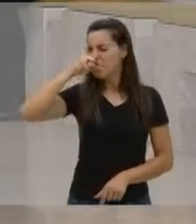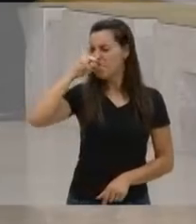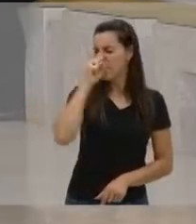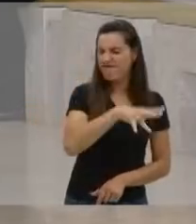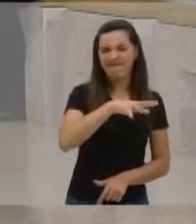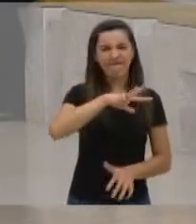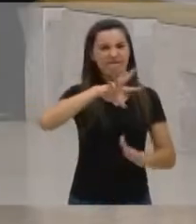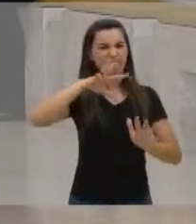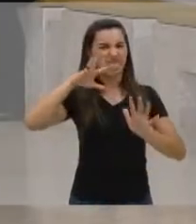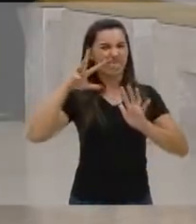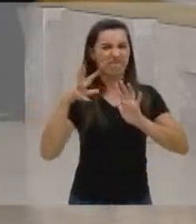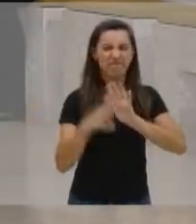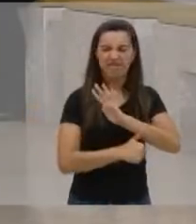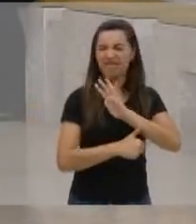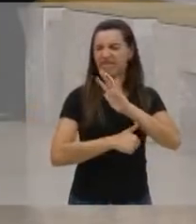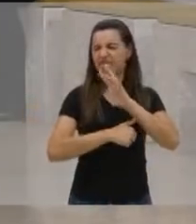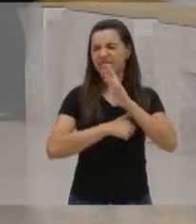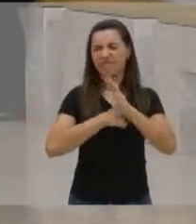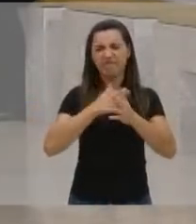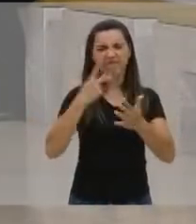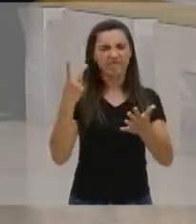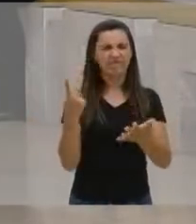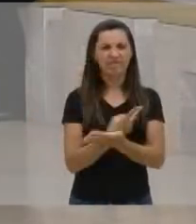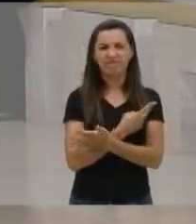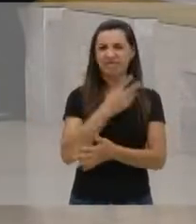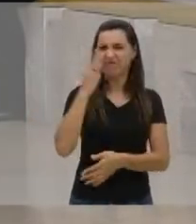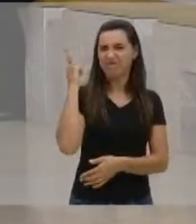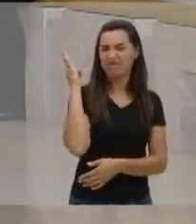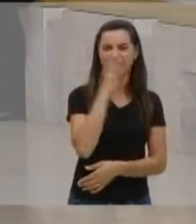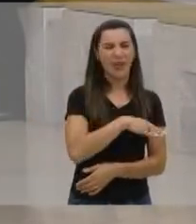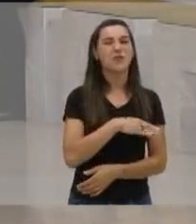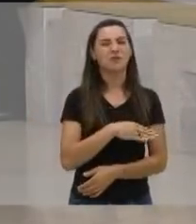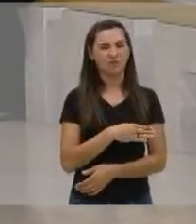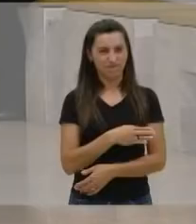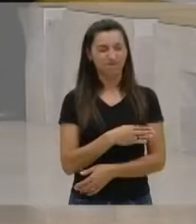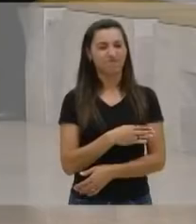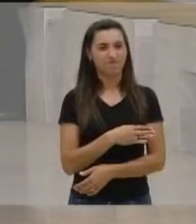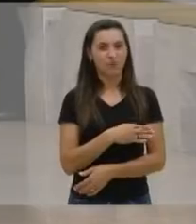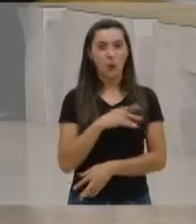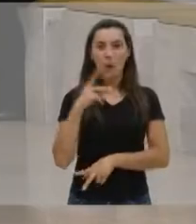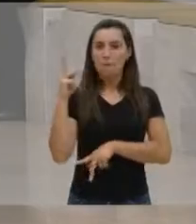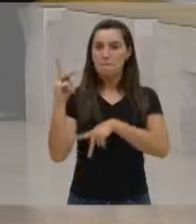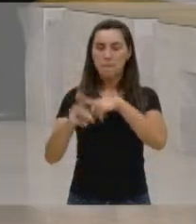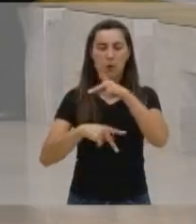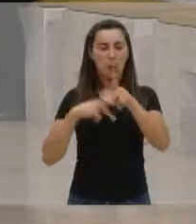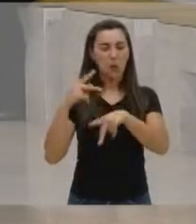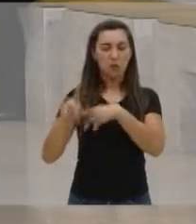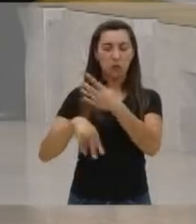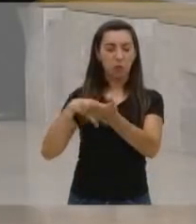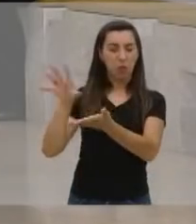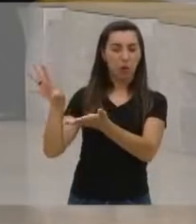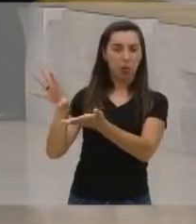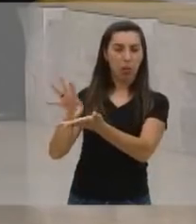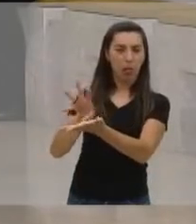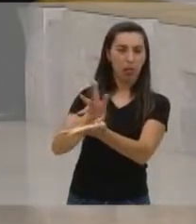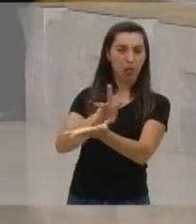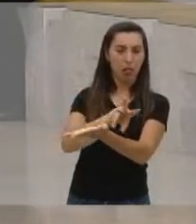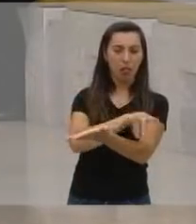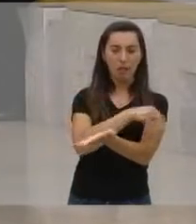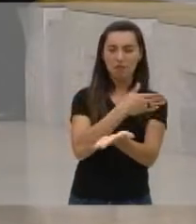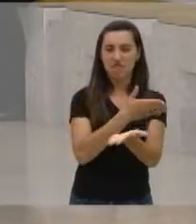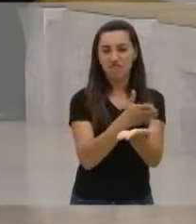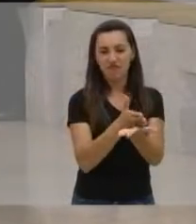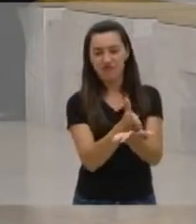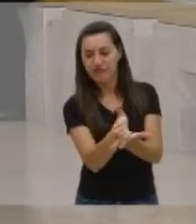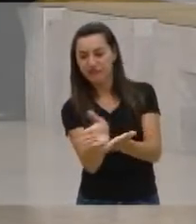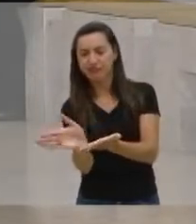corrupto, e nós sabemos, foi um efeito cascata, e o povo se desviou do caminho, o